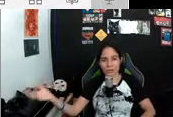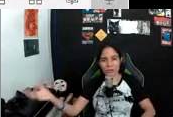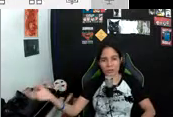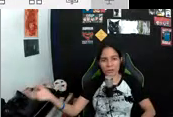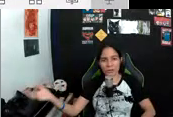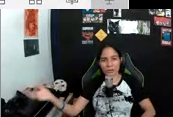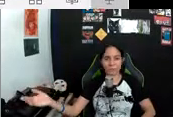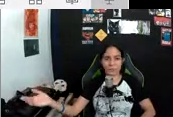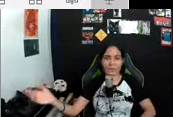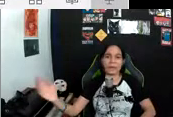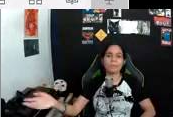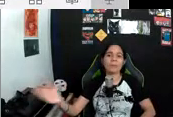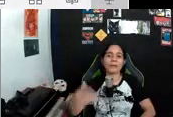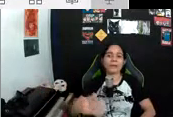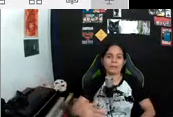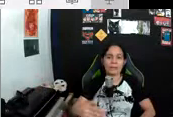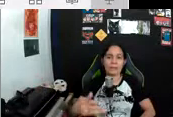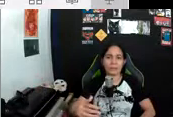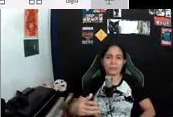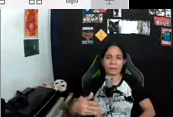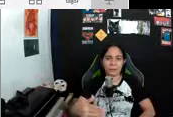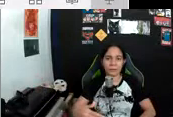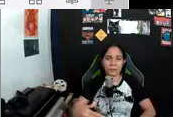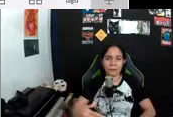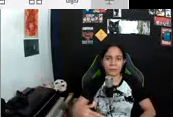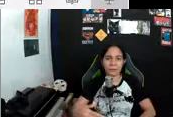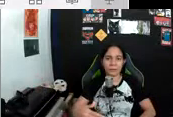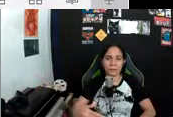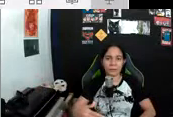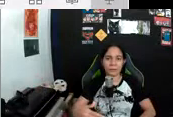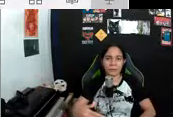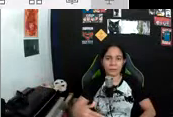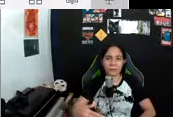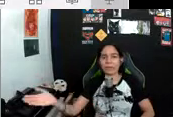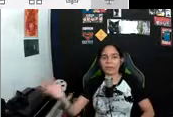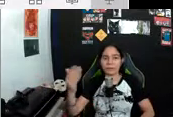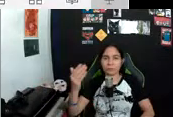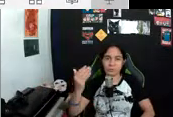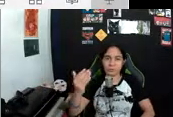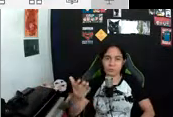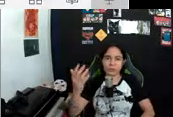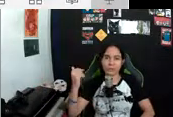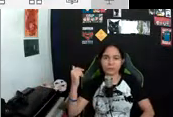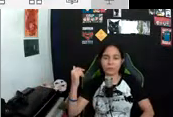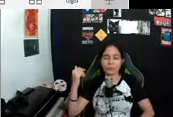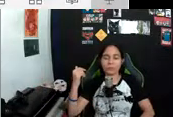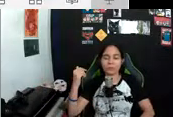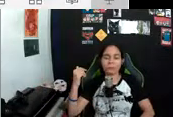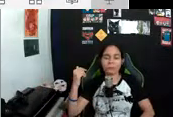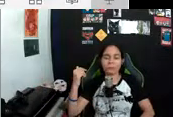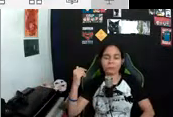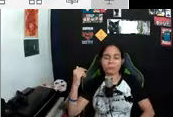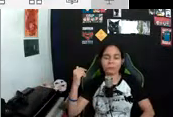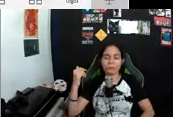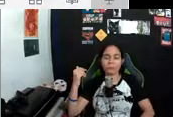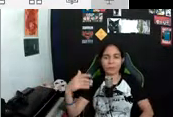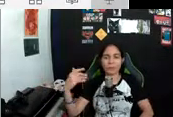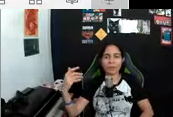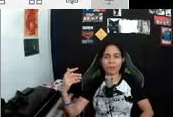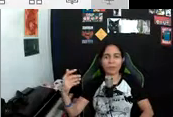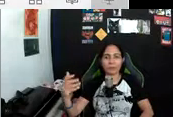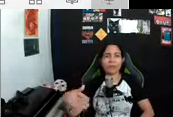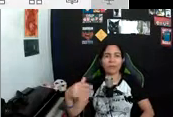parasitárias altíssimo, né? Que em países desenvolvidos isso não ocorre. Quando a gente estava lá na